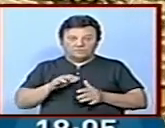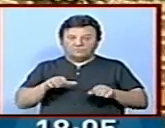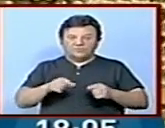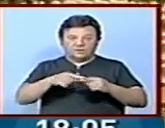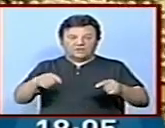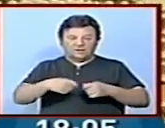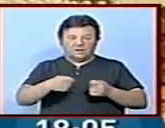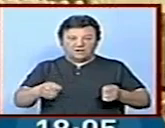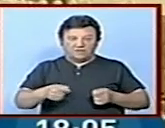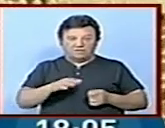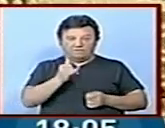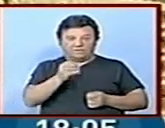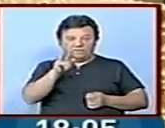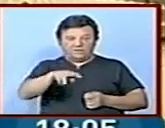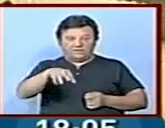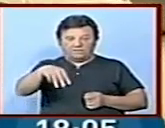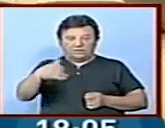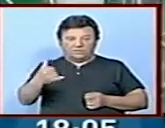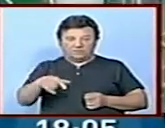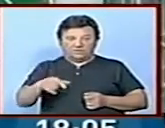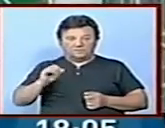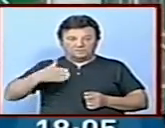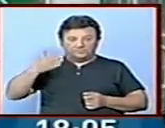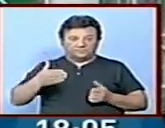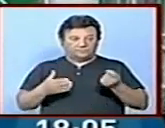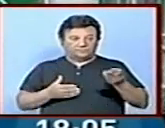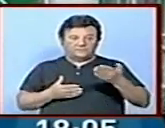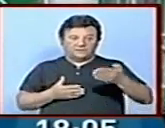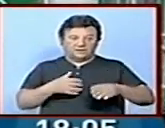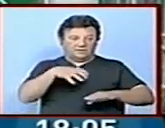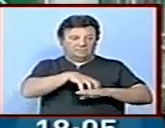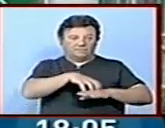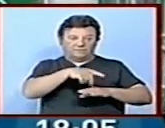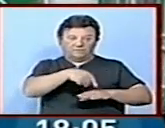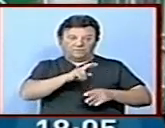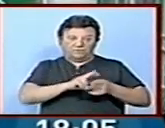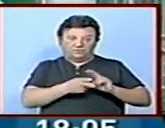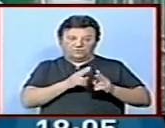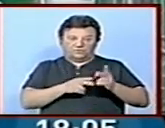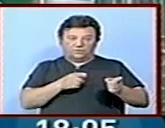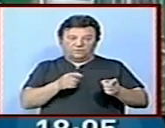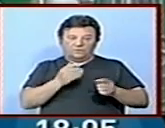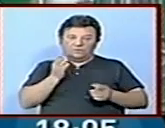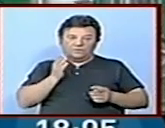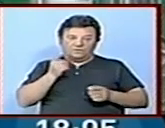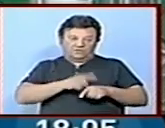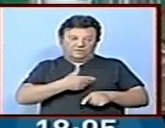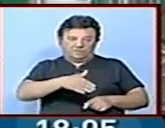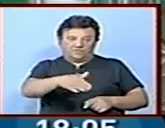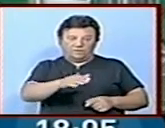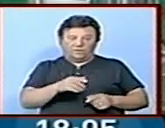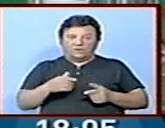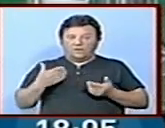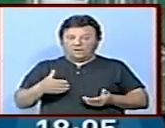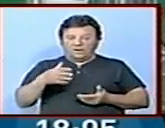20 mil metros quadrados. Este é o primeiro de 7 pavilhões que serão construídos nos próximos tempos.